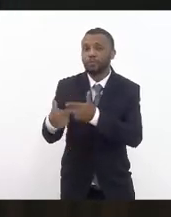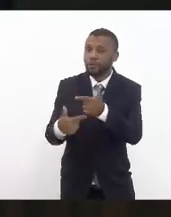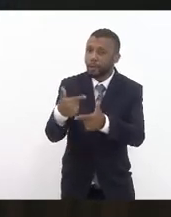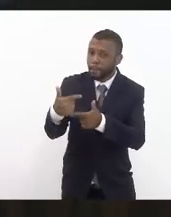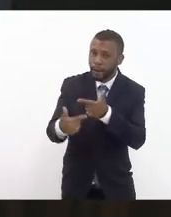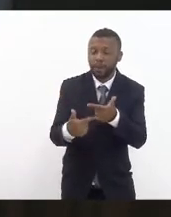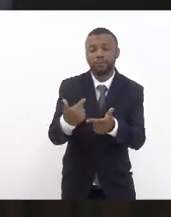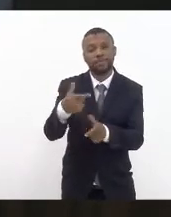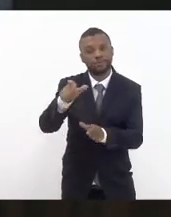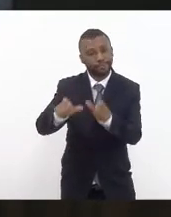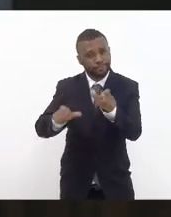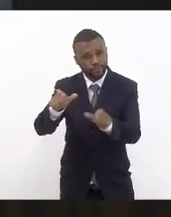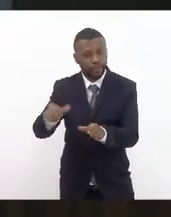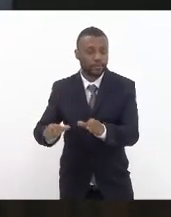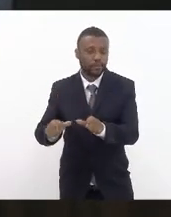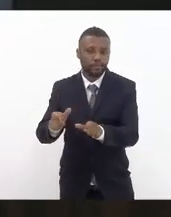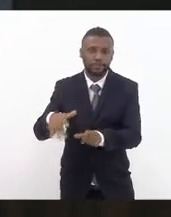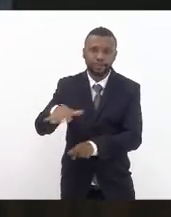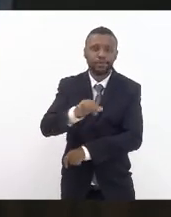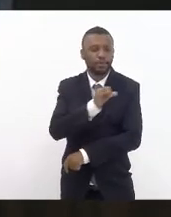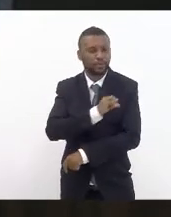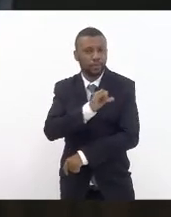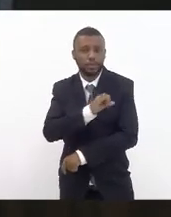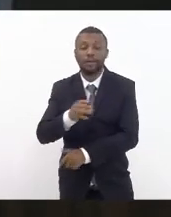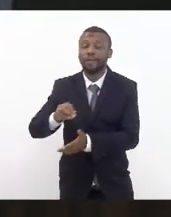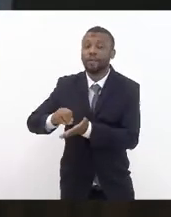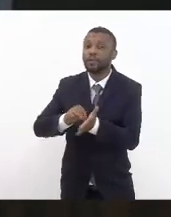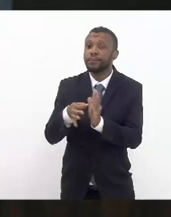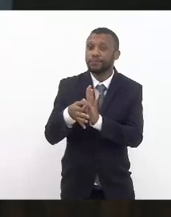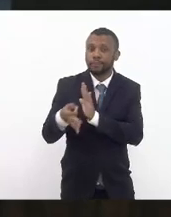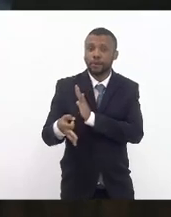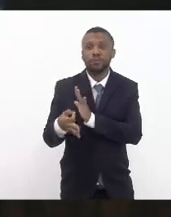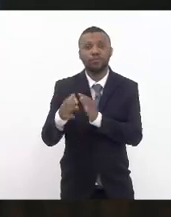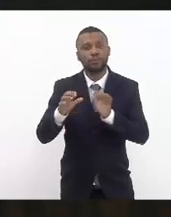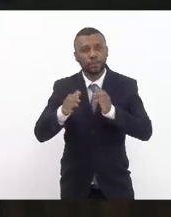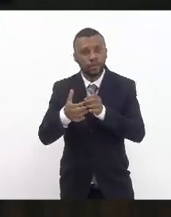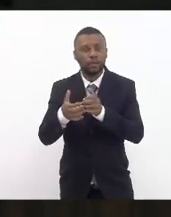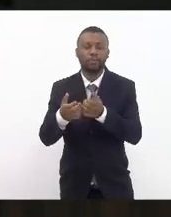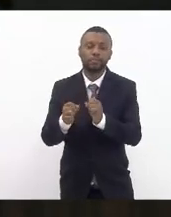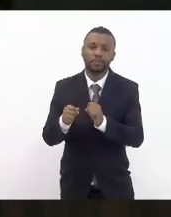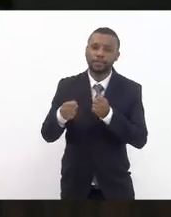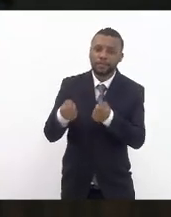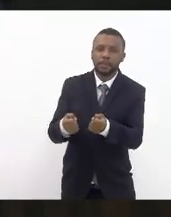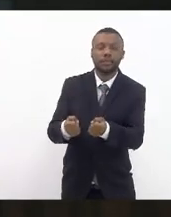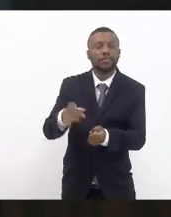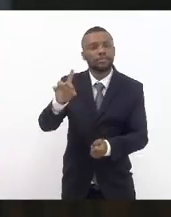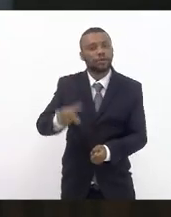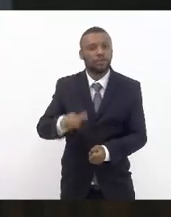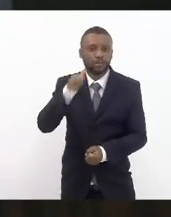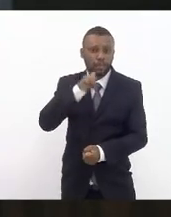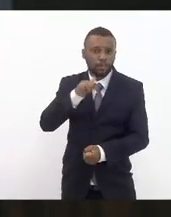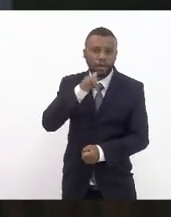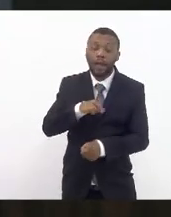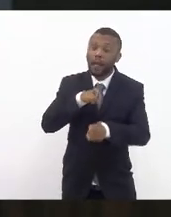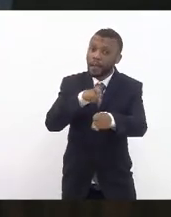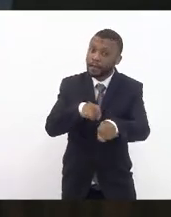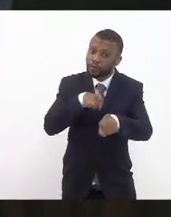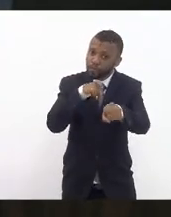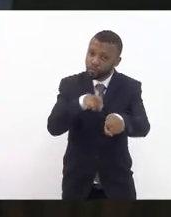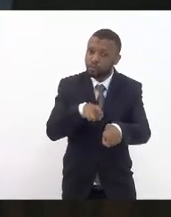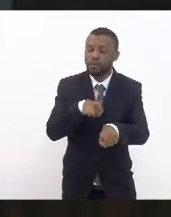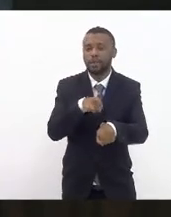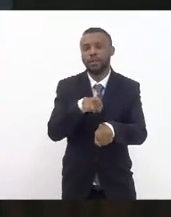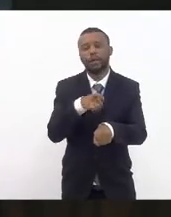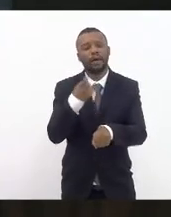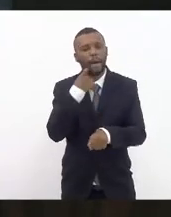no Estado do Rio de Janeiro. Pendente de pareceres das comissões de Constituição, Justiça, Defesa do Direito da Mulher, de Agricultura, Pecuária, Política Rural, Agrária e